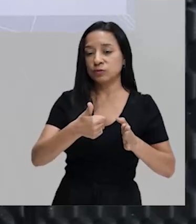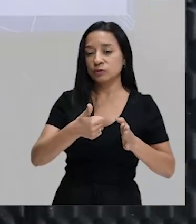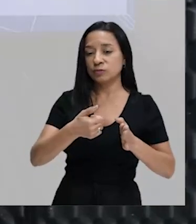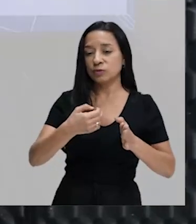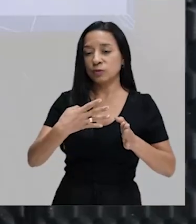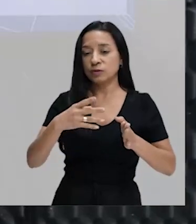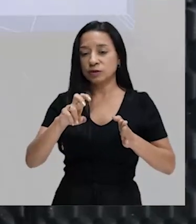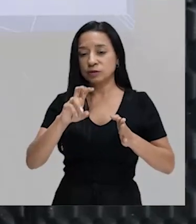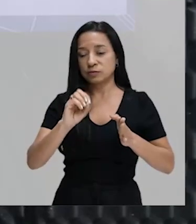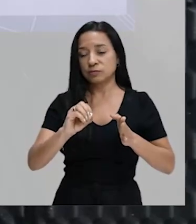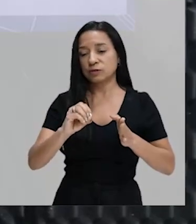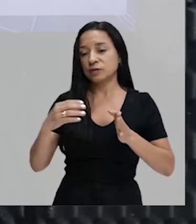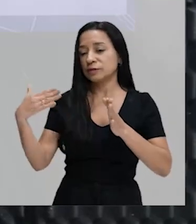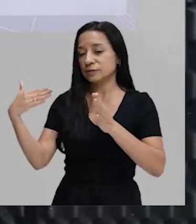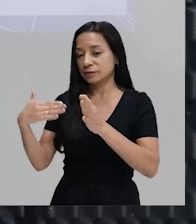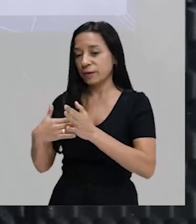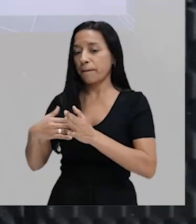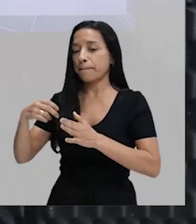1450 a